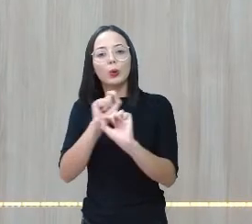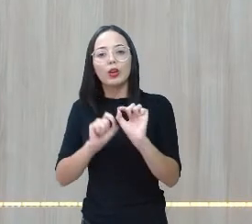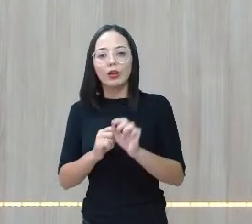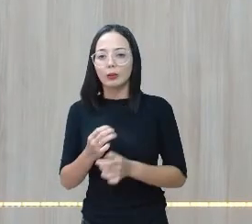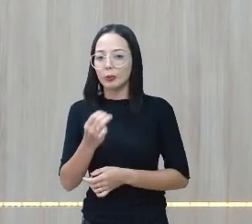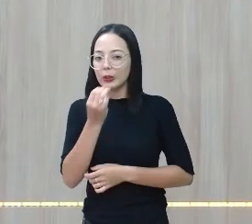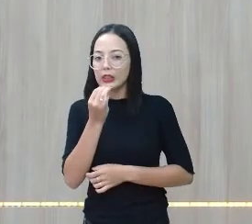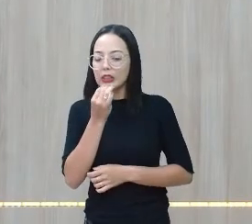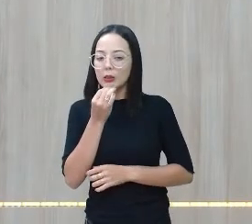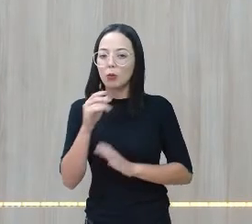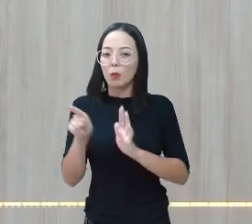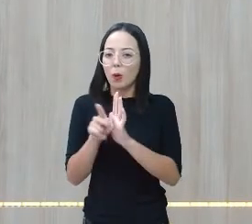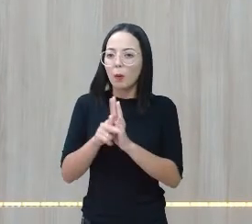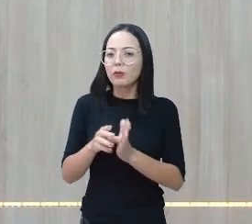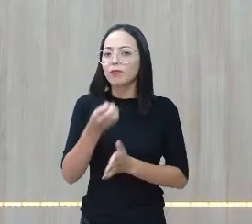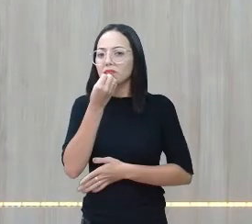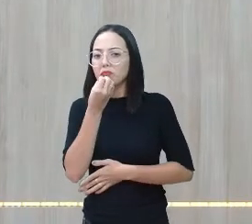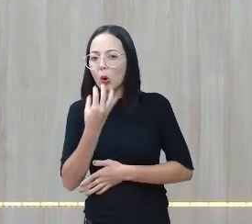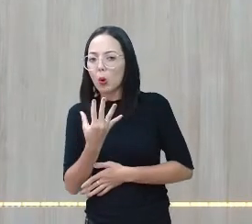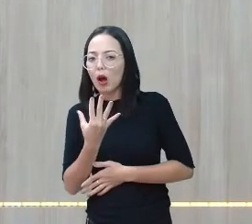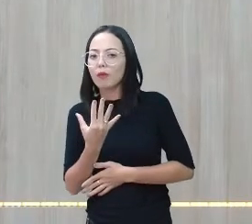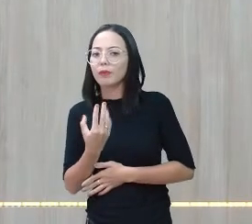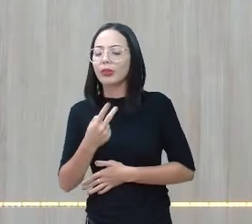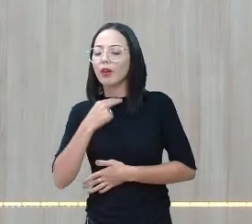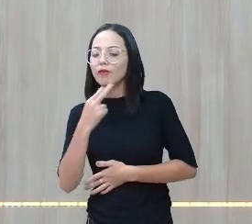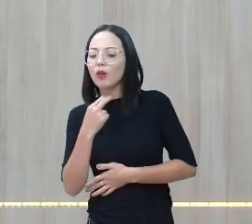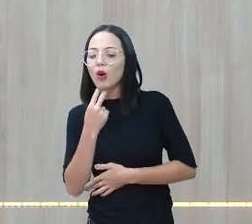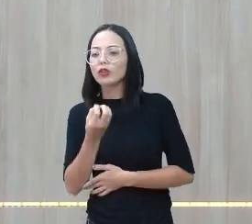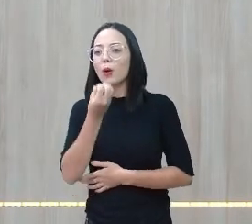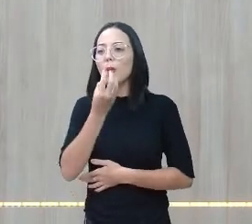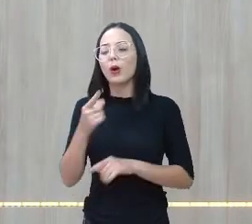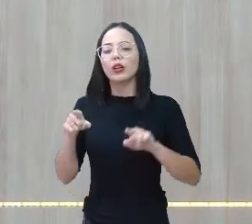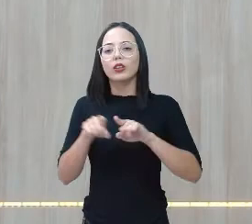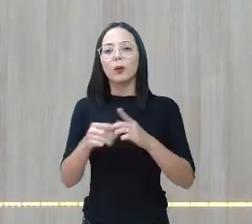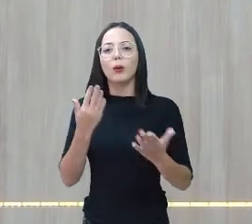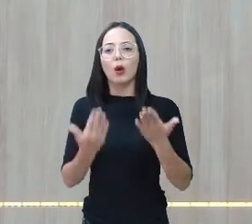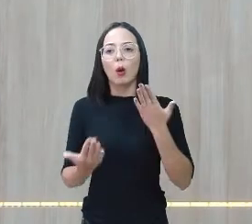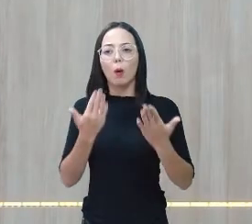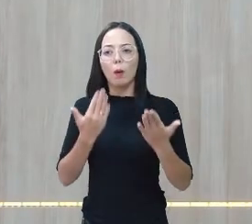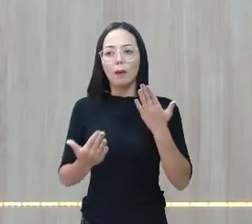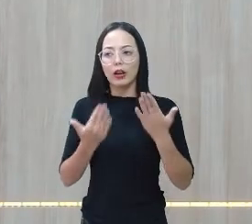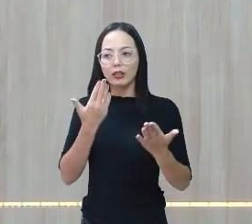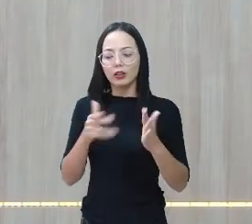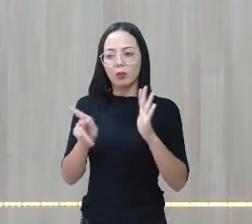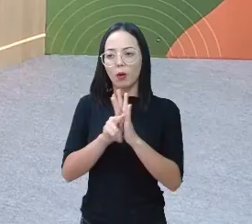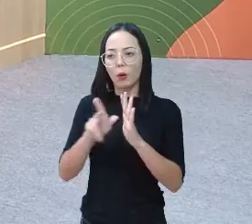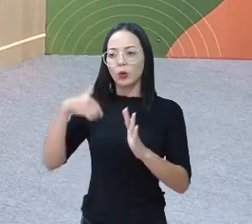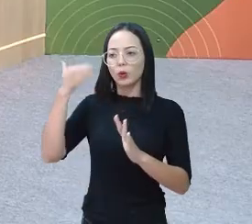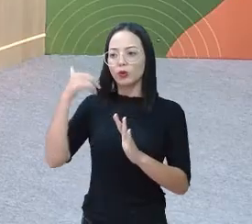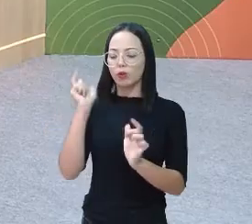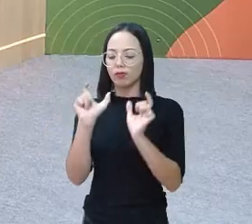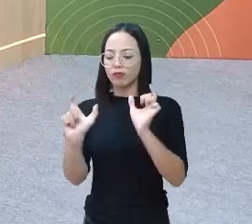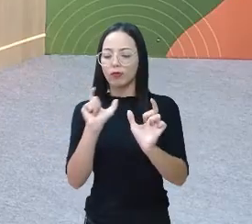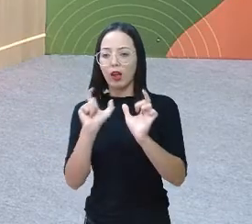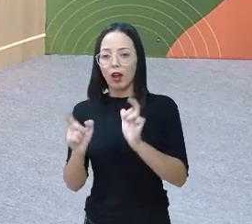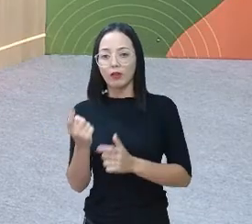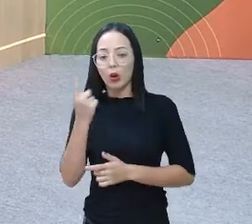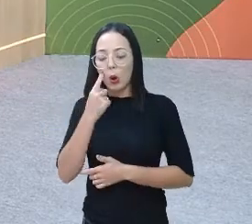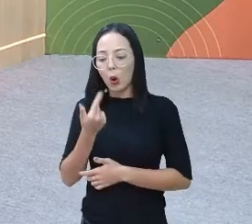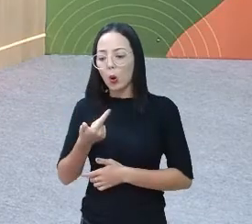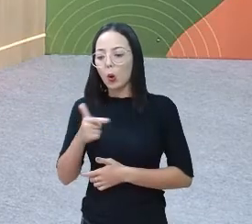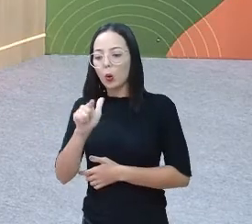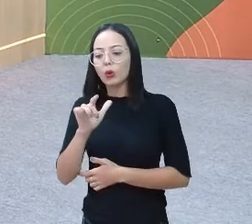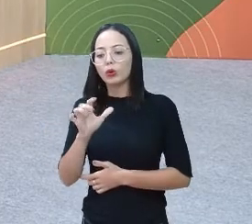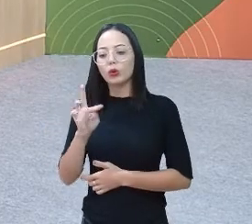nossa dicção também está boa, tá certo? E fazer essa comparação entre os sons das palavras. Então, aqui eu trouxe outro